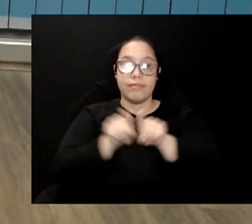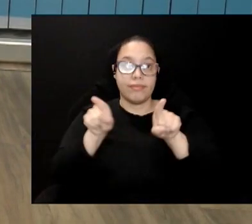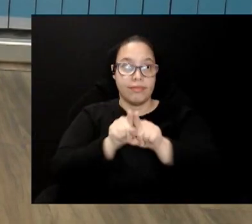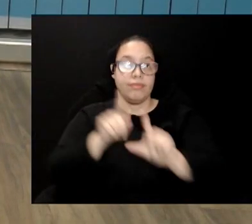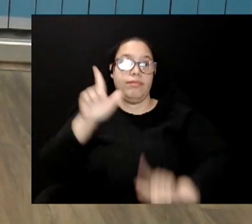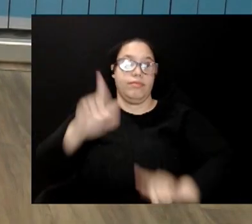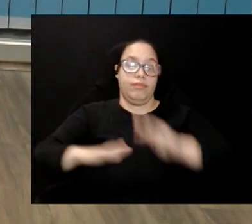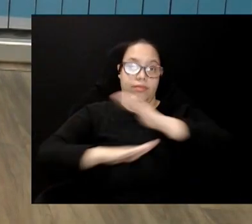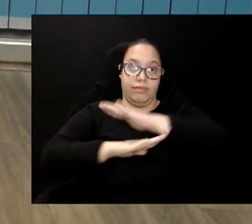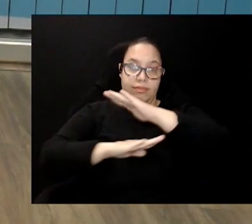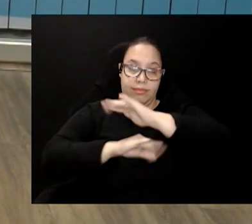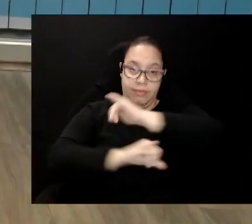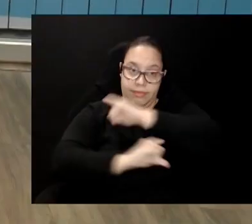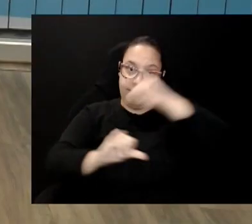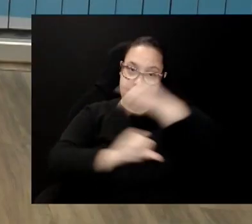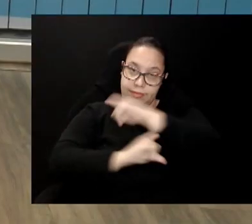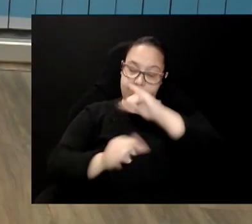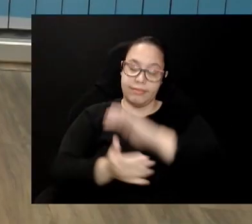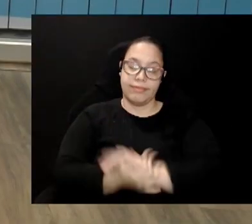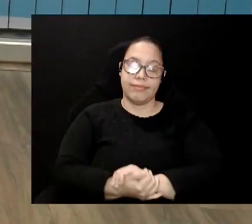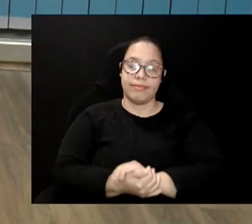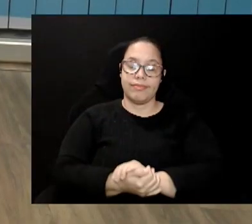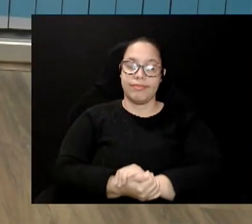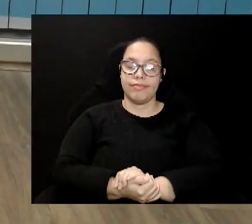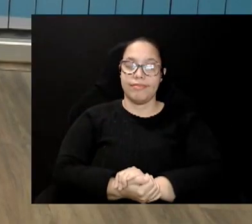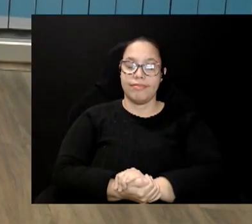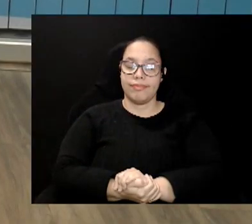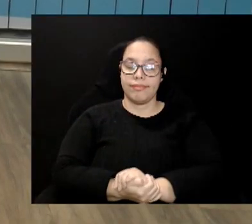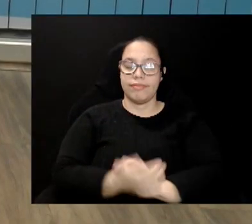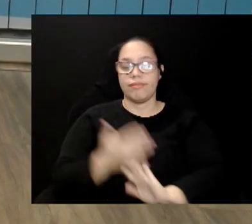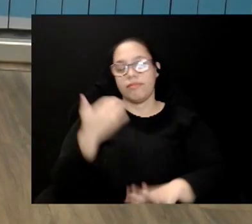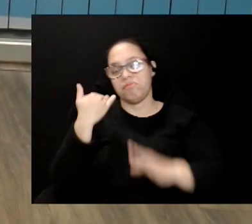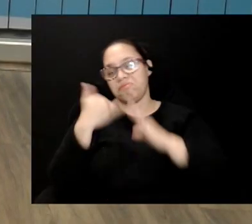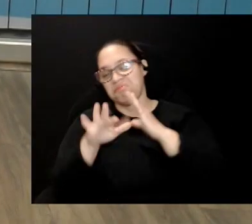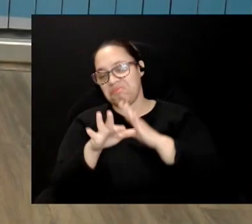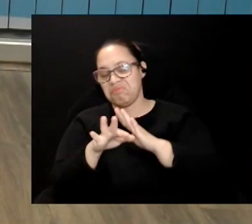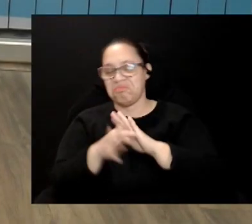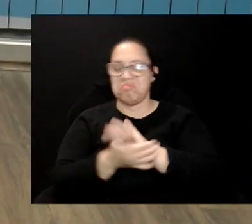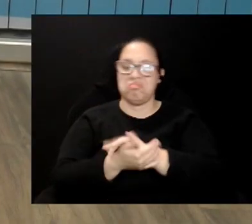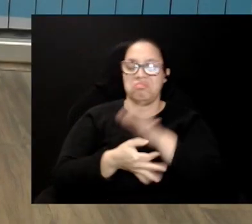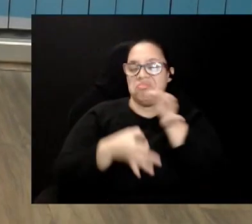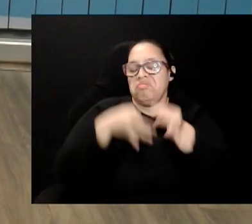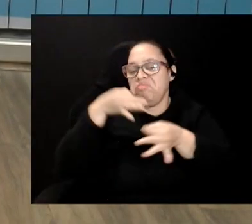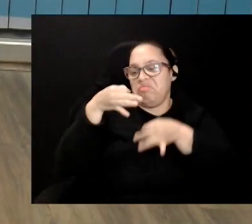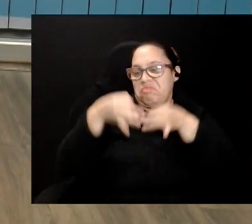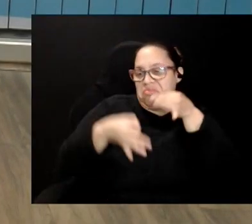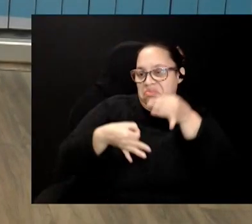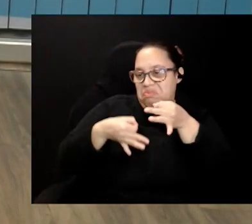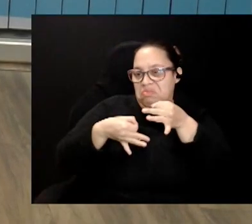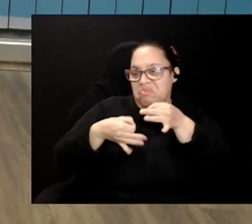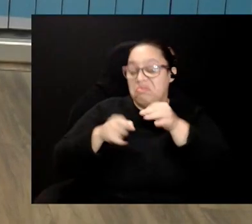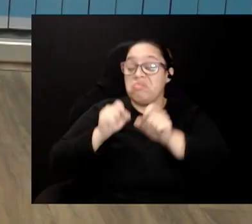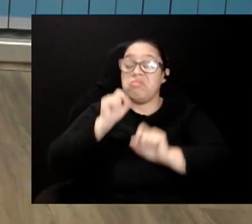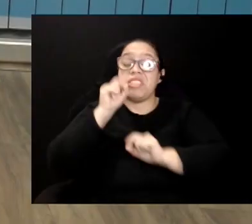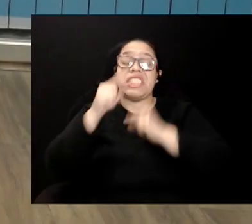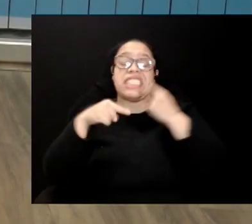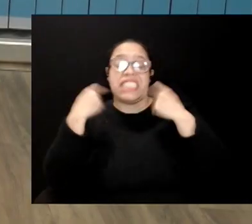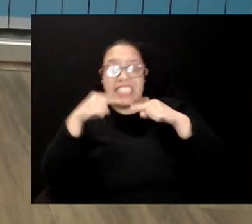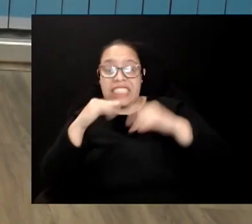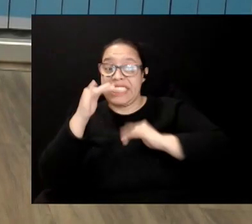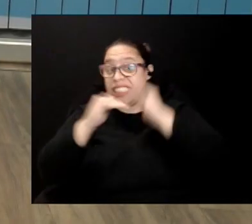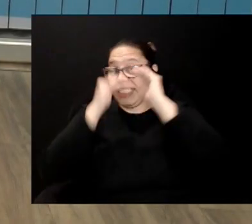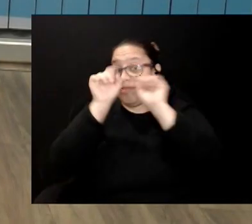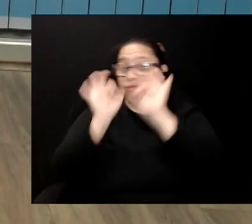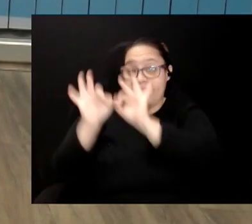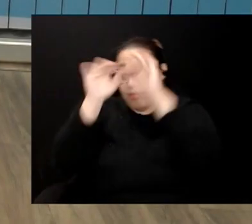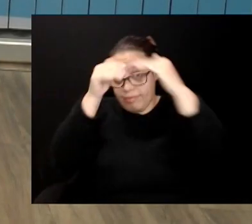do seu celular, o WhatsApp da TV Câmara Campinas, você aperta e pode enviar o seu elogio, uma crítica construtiva, o que você